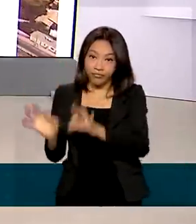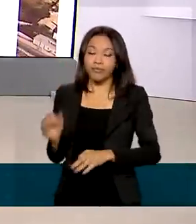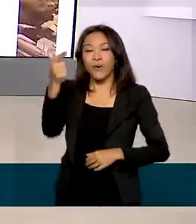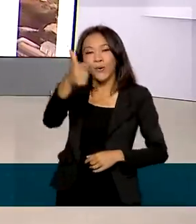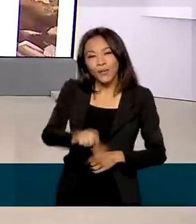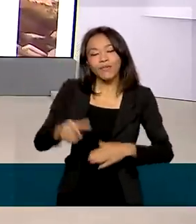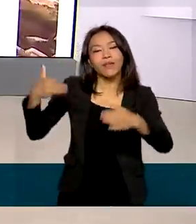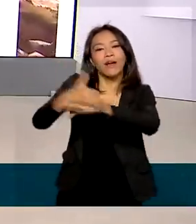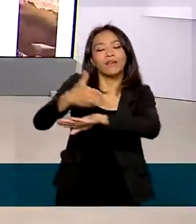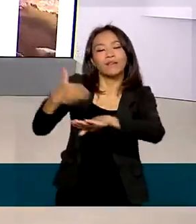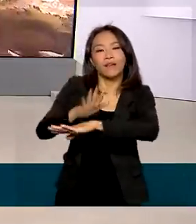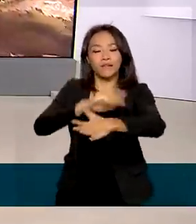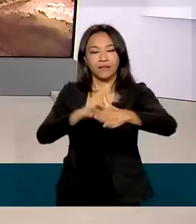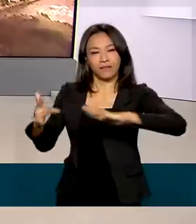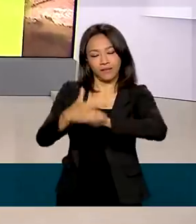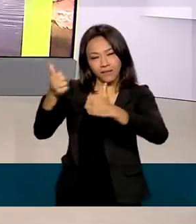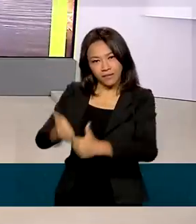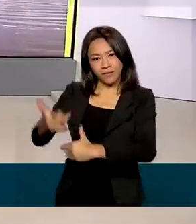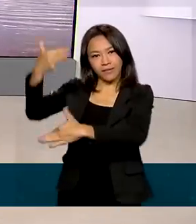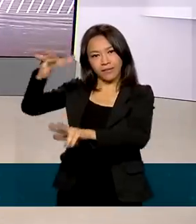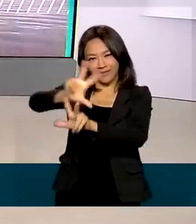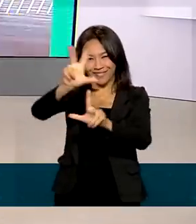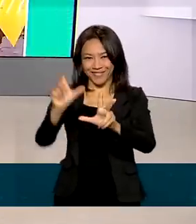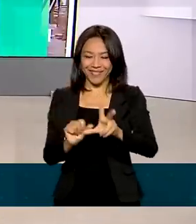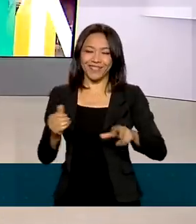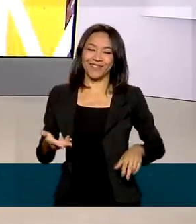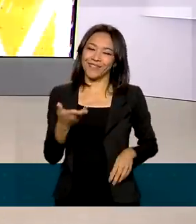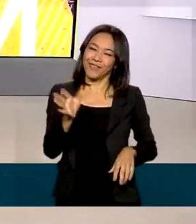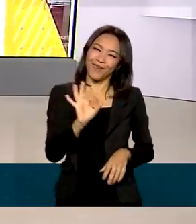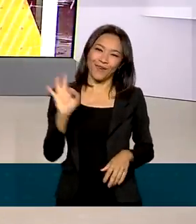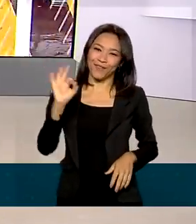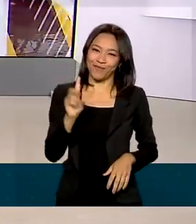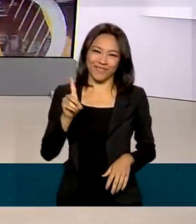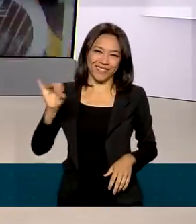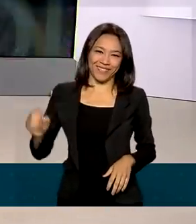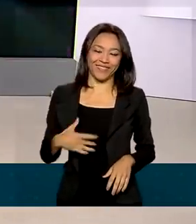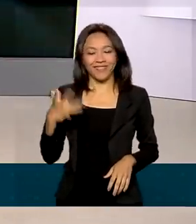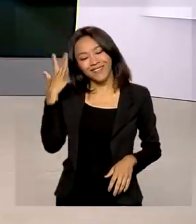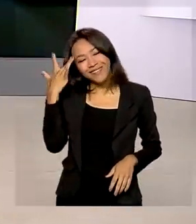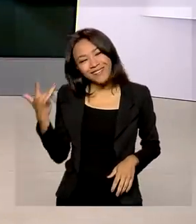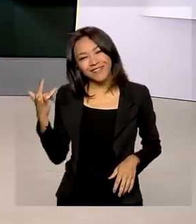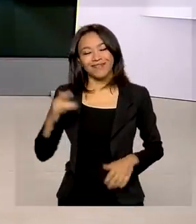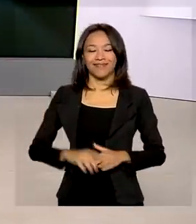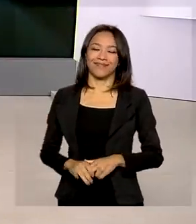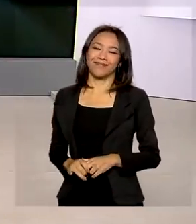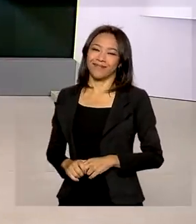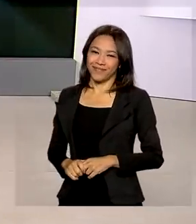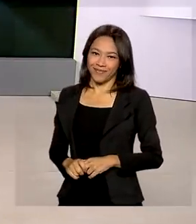hoje, acesse as redes sociais da TV Brasil. Para você, um ótimo dia e até amanhã.